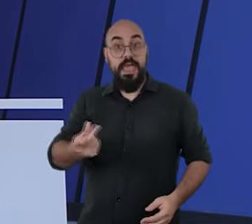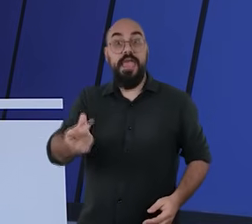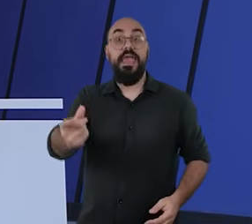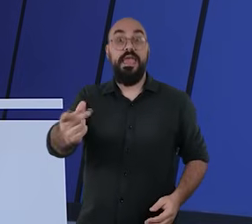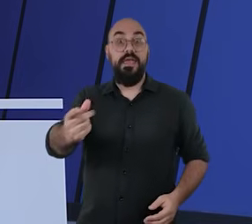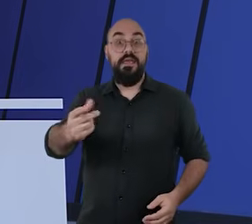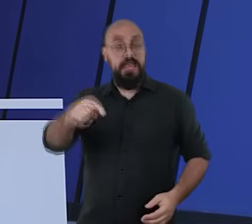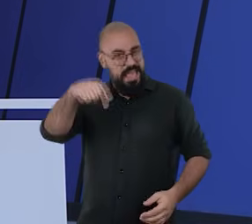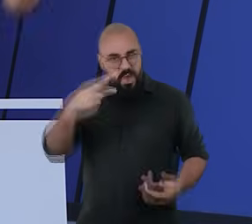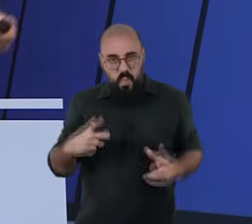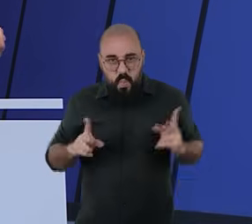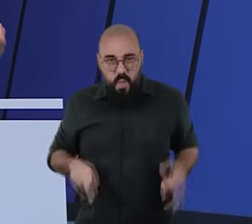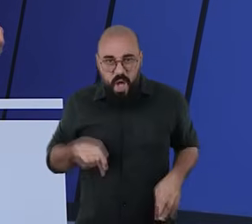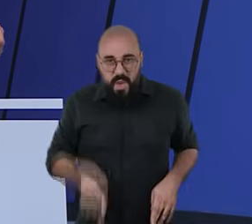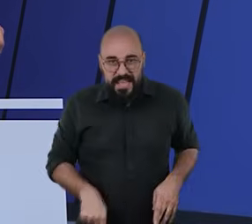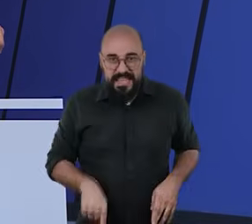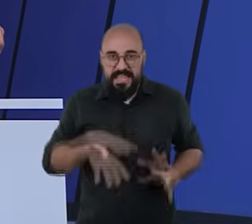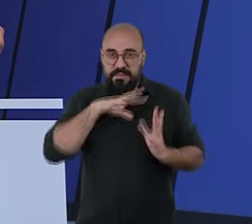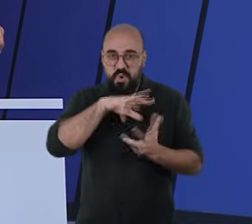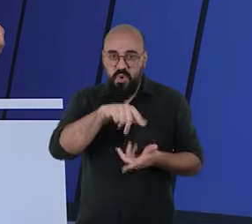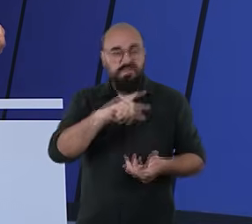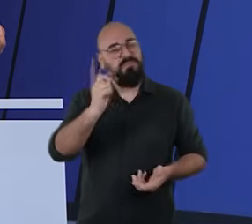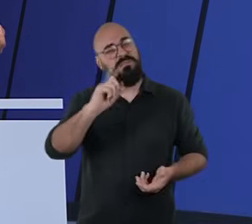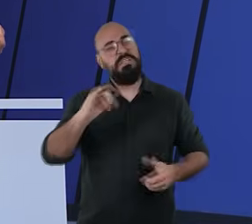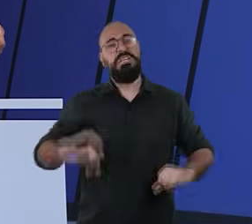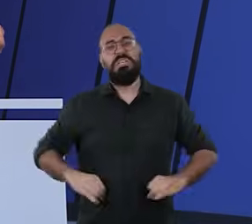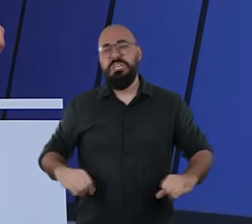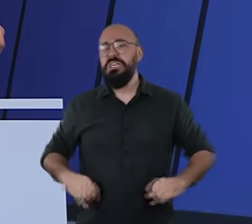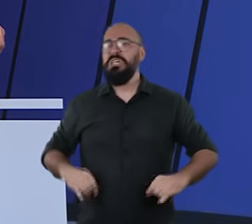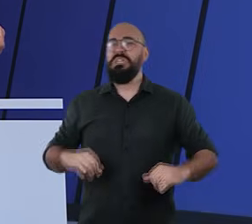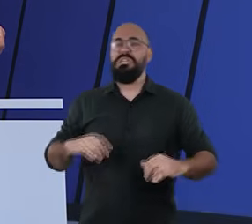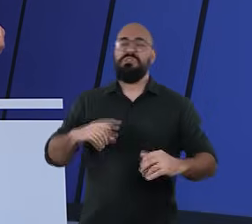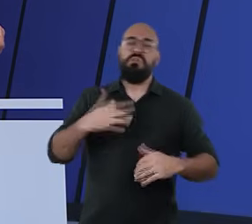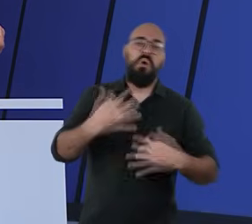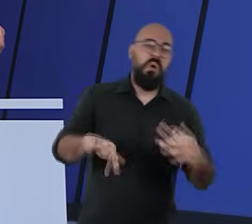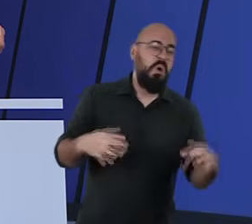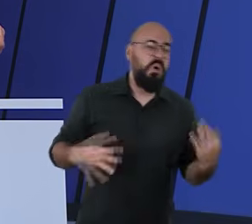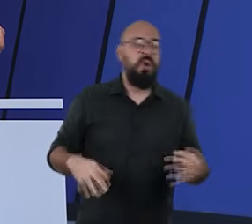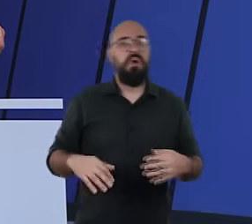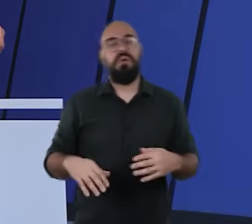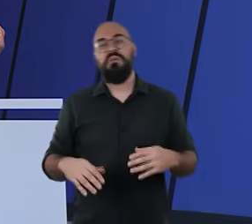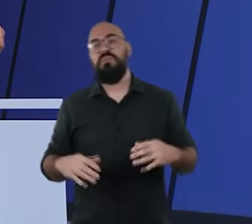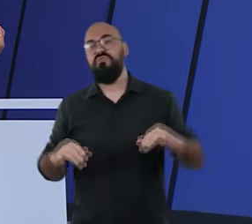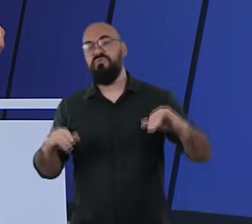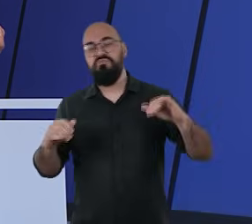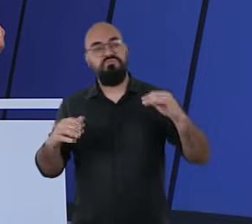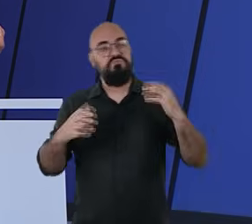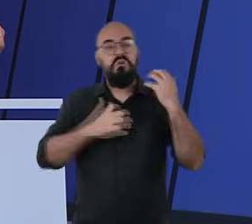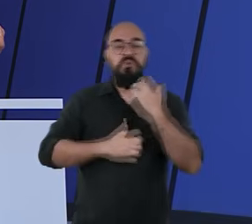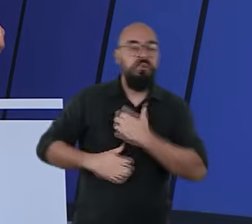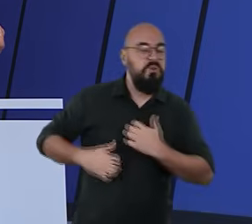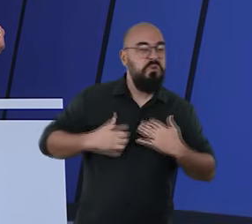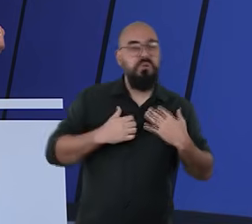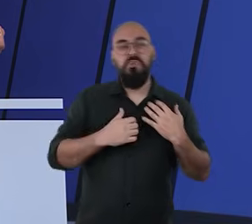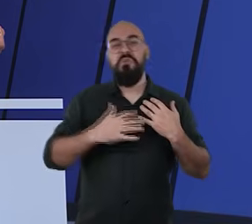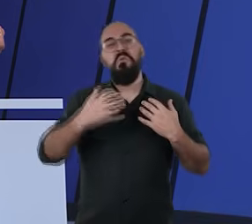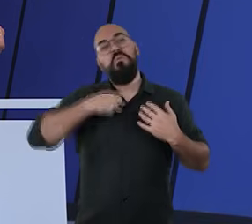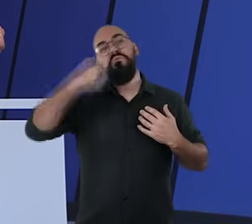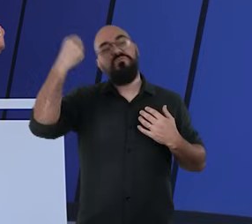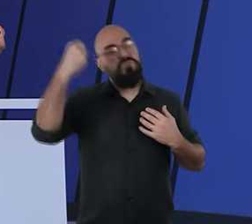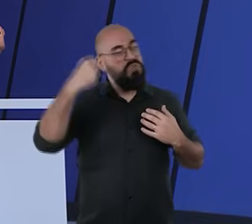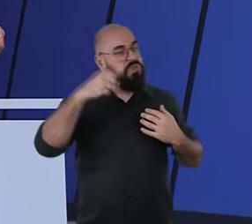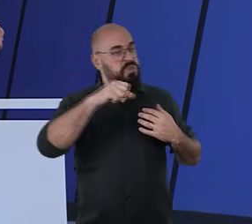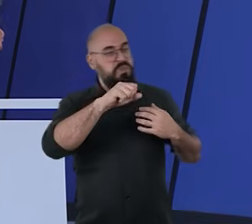de hospital, de clínica, de tragédias, de suicídio, de homicídio e tantas coisas ruins. A Bíblia está